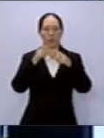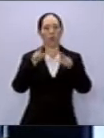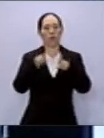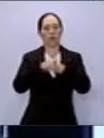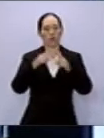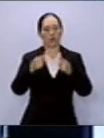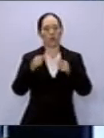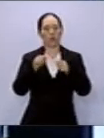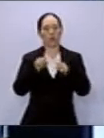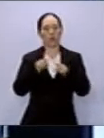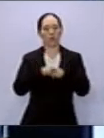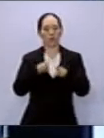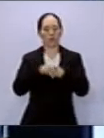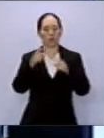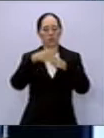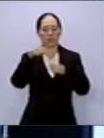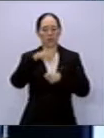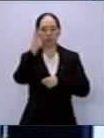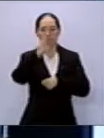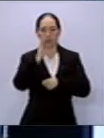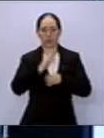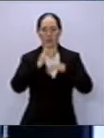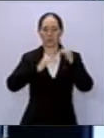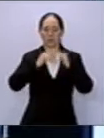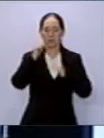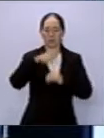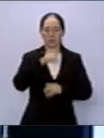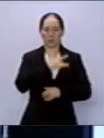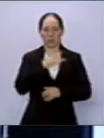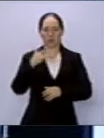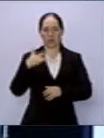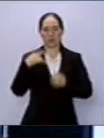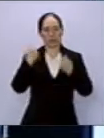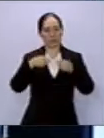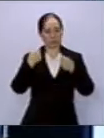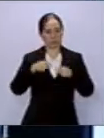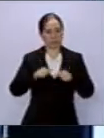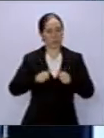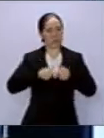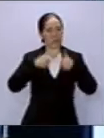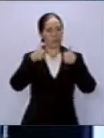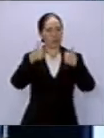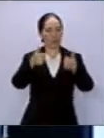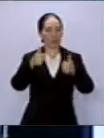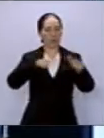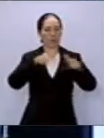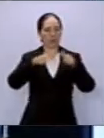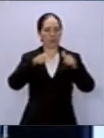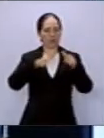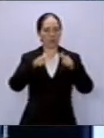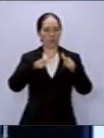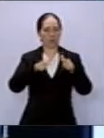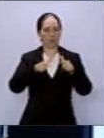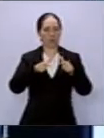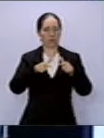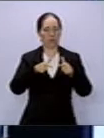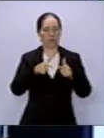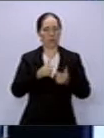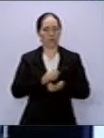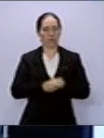mas nós queremos dizer que os médicos e Os Profissionais de Saúde brasileiros precisam de mais e melhores condições de trabalho